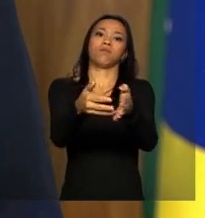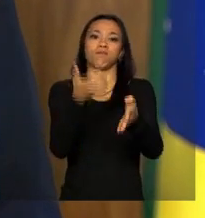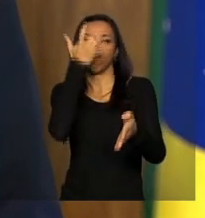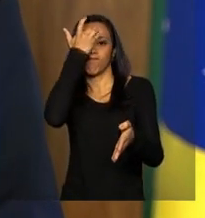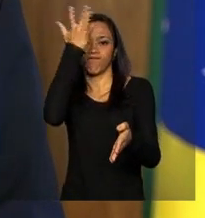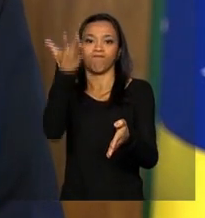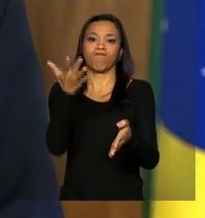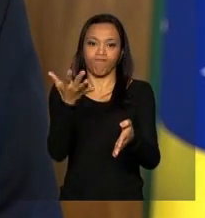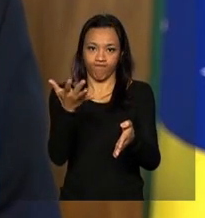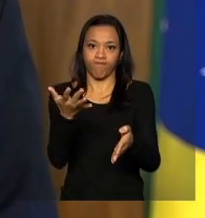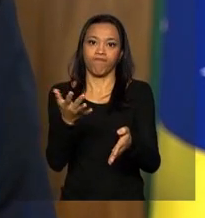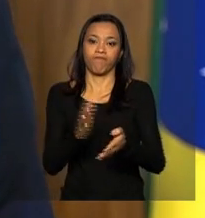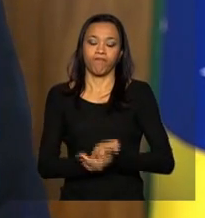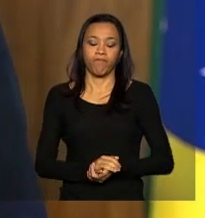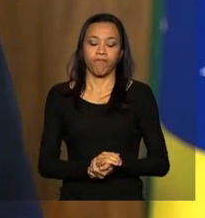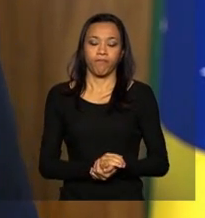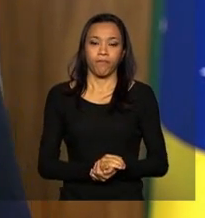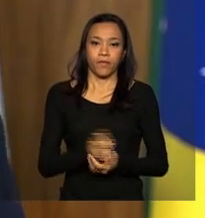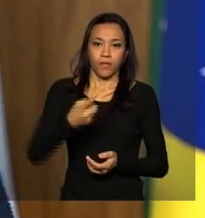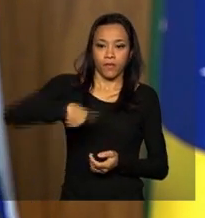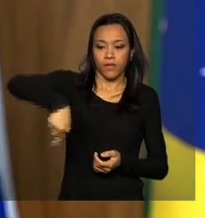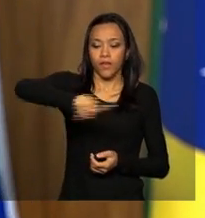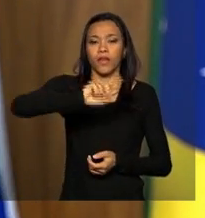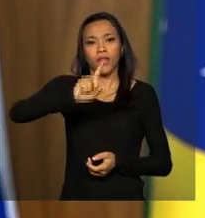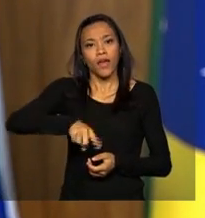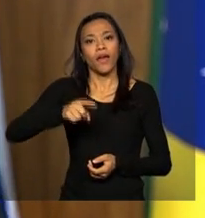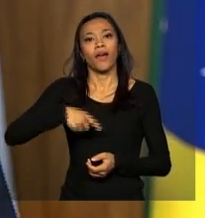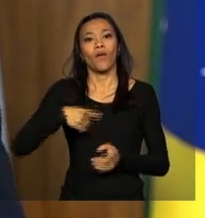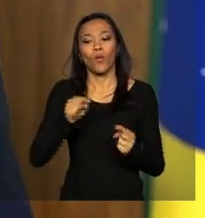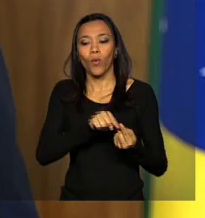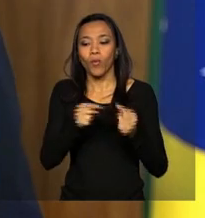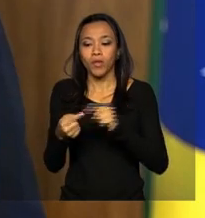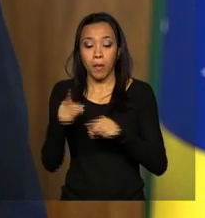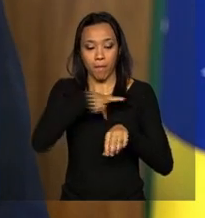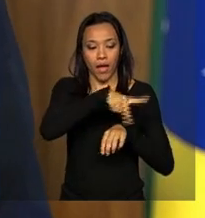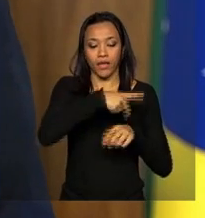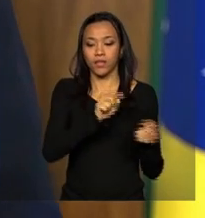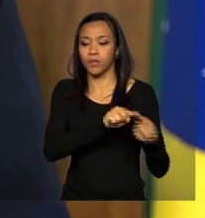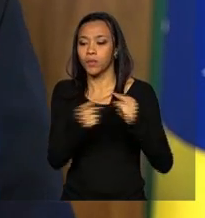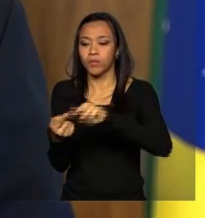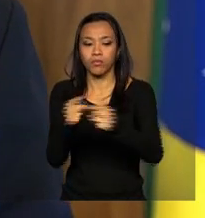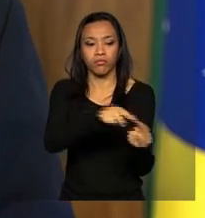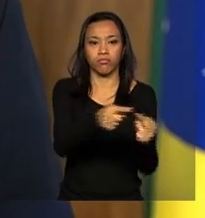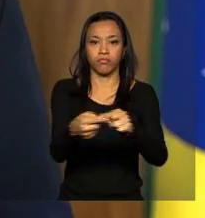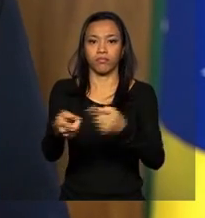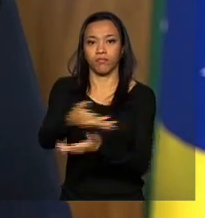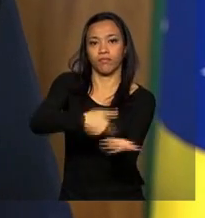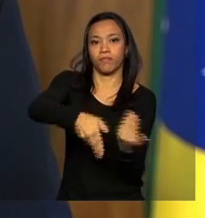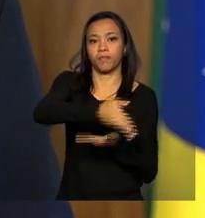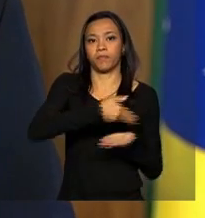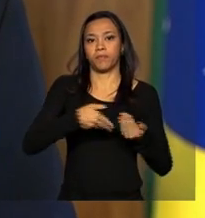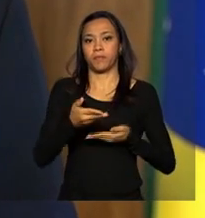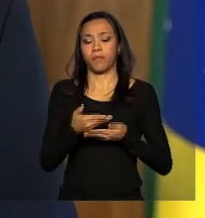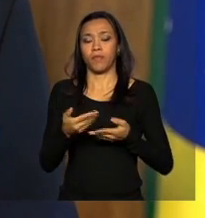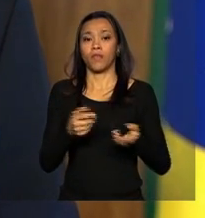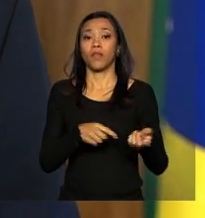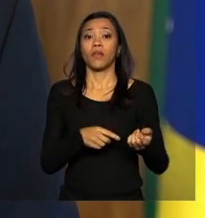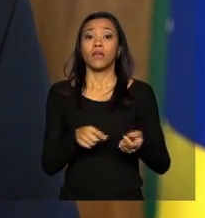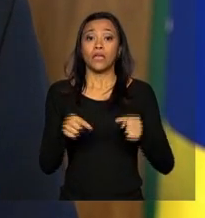livre navegabilidade como fator de integração concreta e tangível.